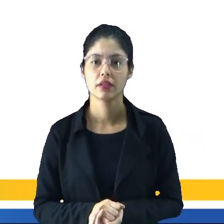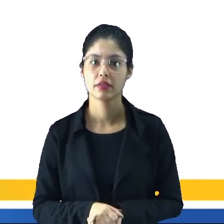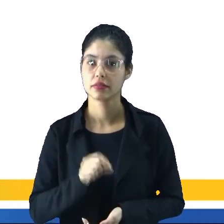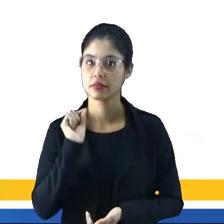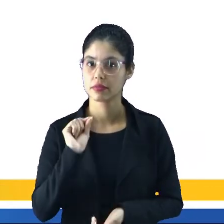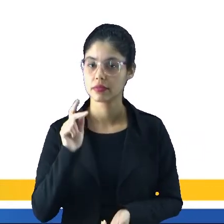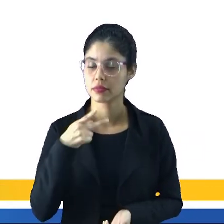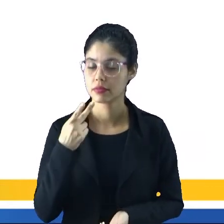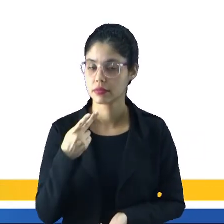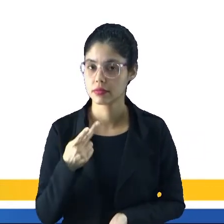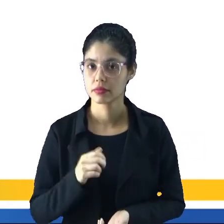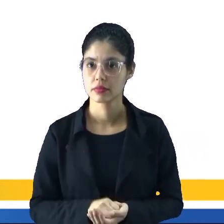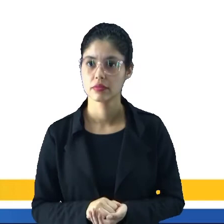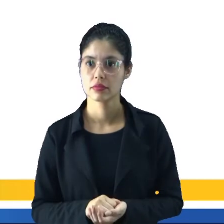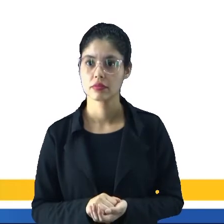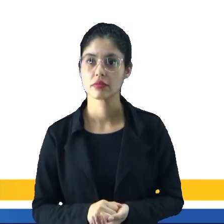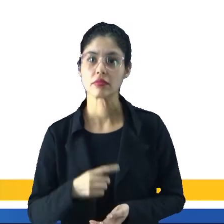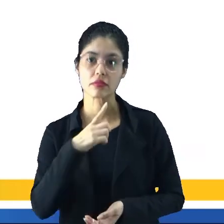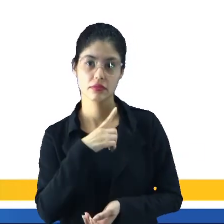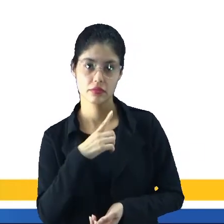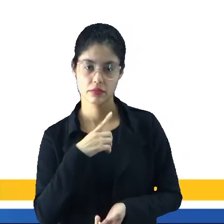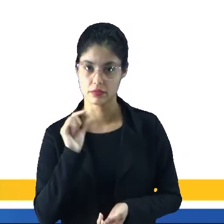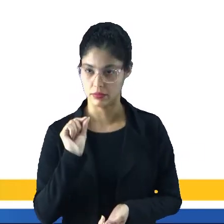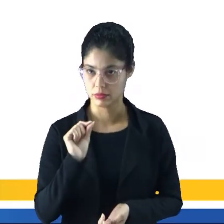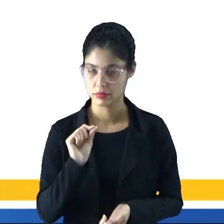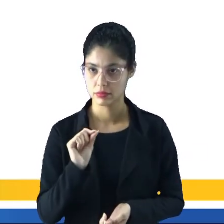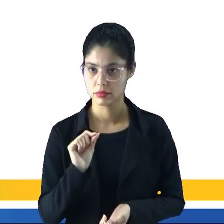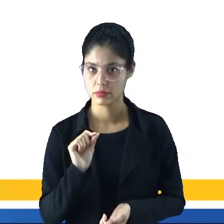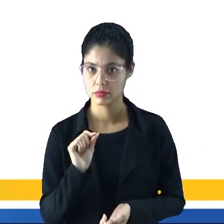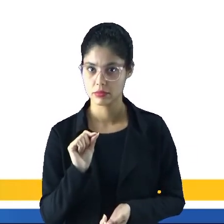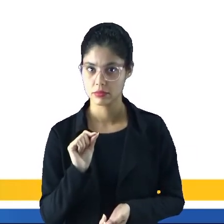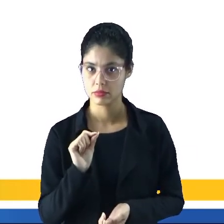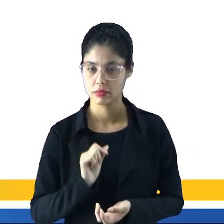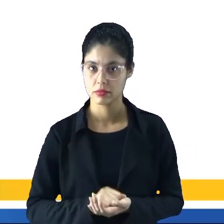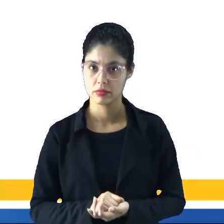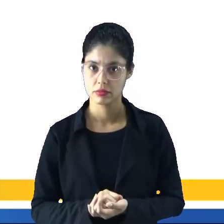quer dizer o quê, pessoal? Quer dizer que ele está, mas